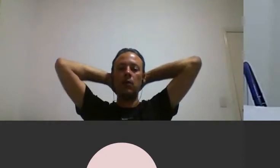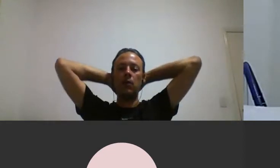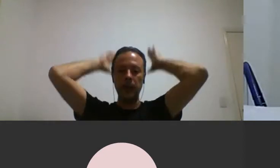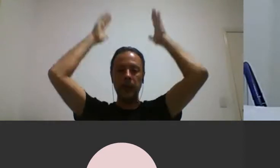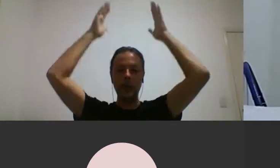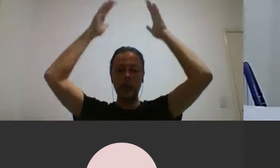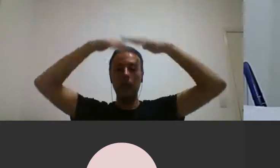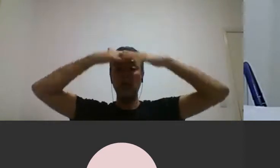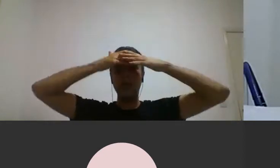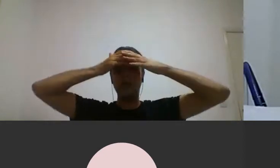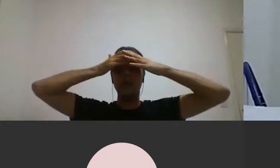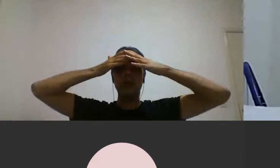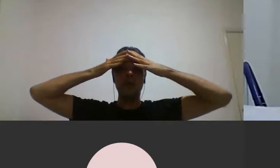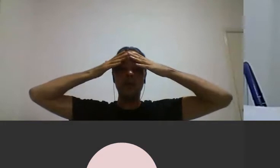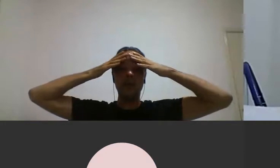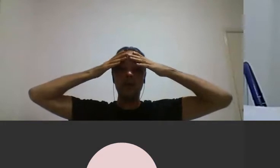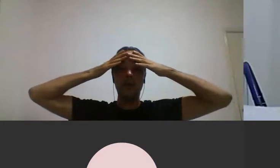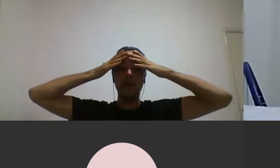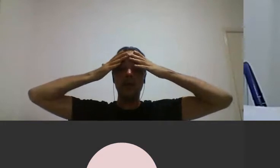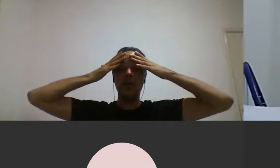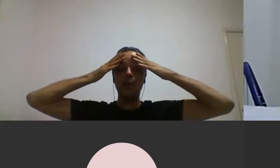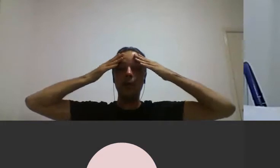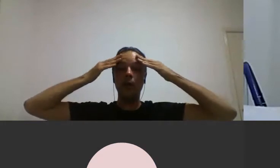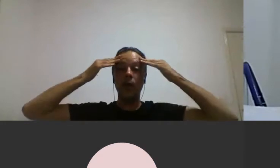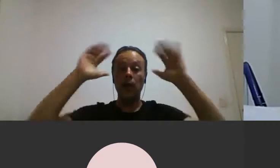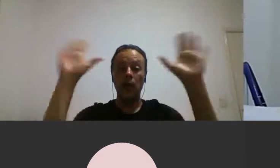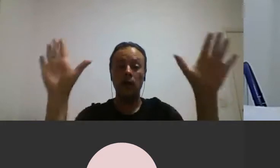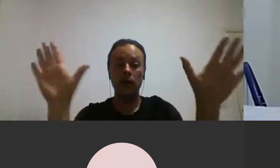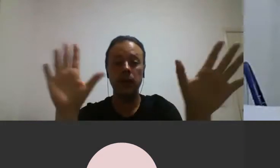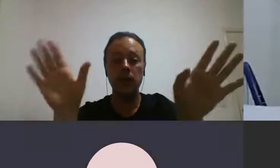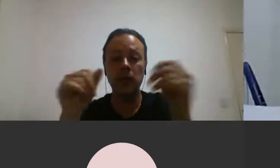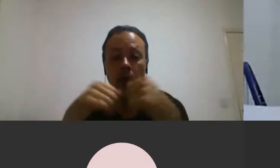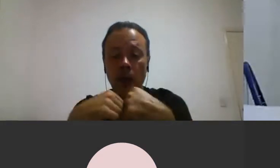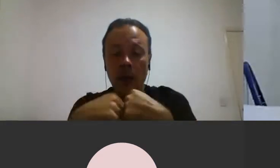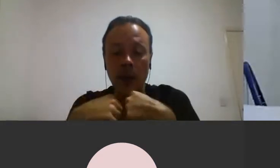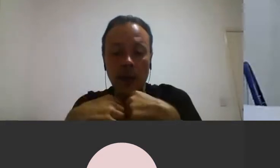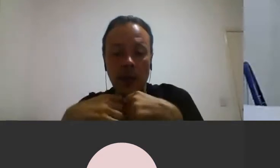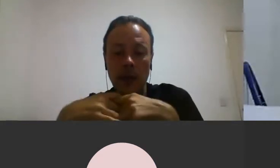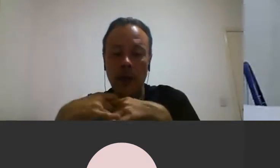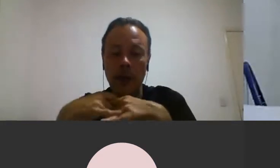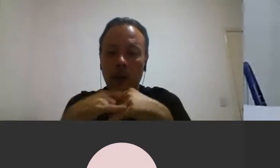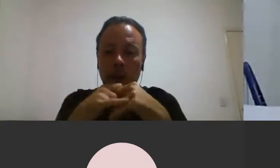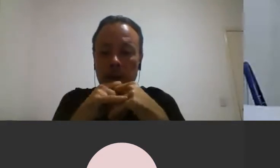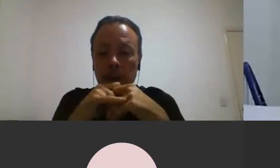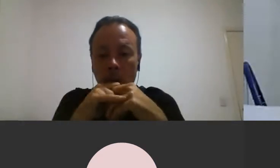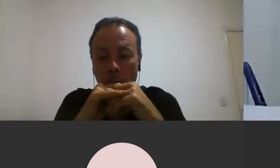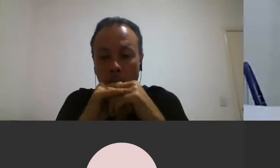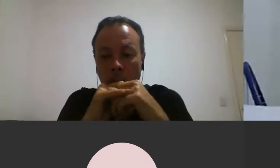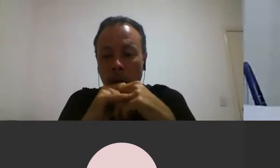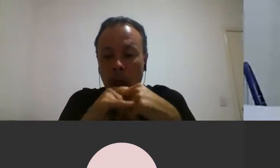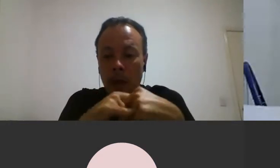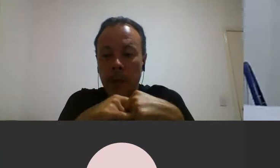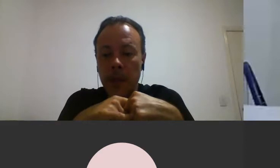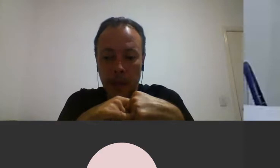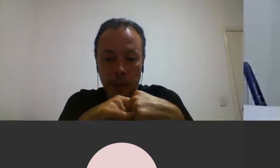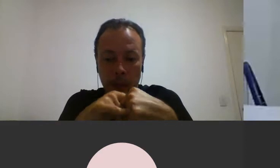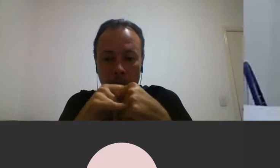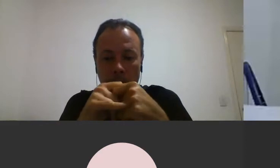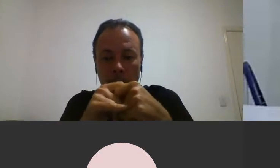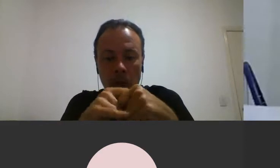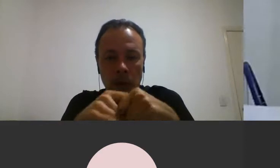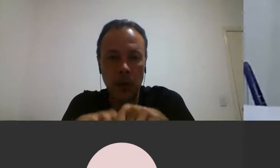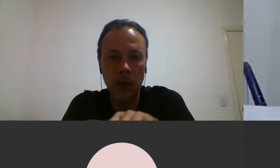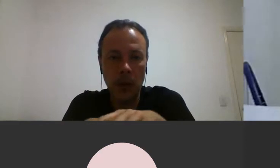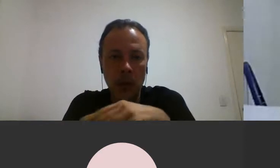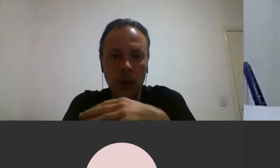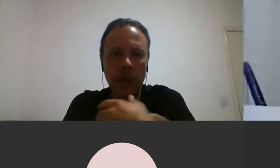só, você não precisa pensar assim, pô, e agora eu preciso pôr a chave estrangeira, não preciso... Não, você não precisa ter essa preocupação a princípio,